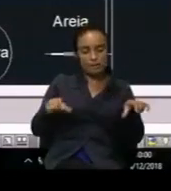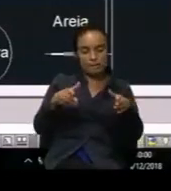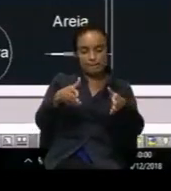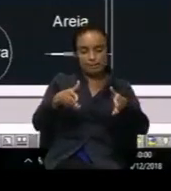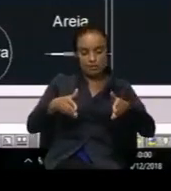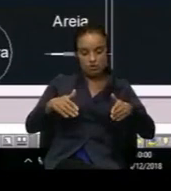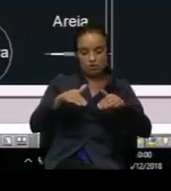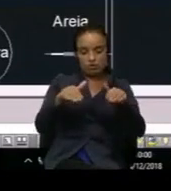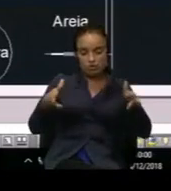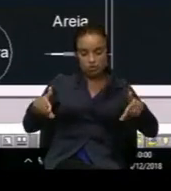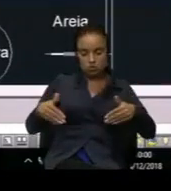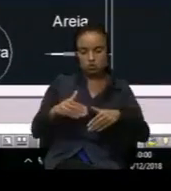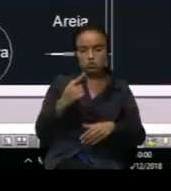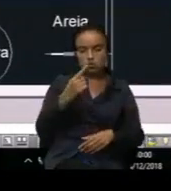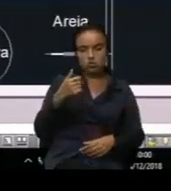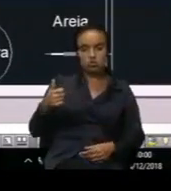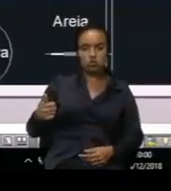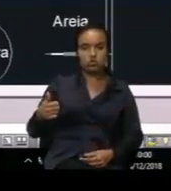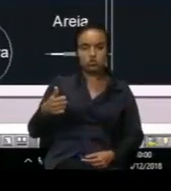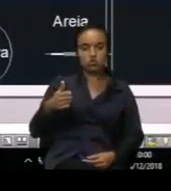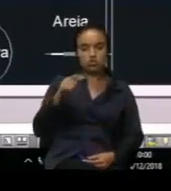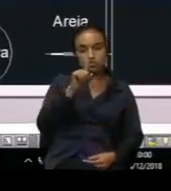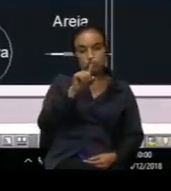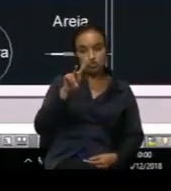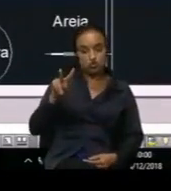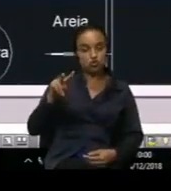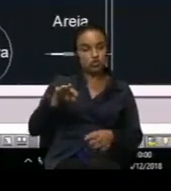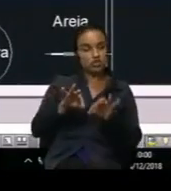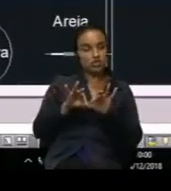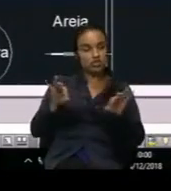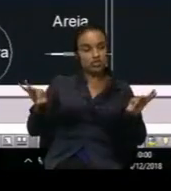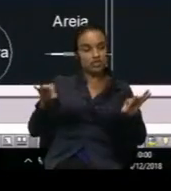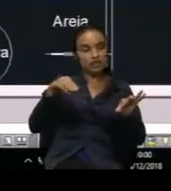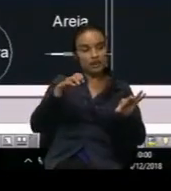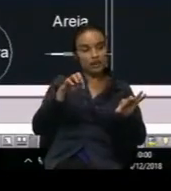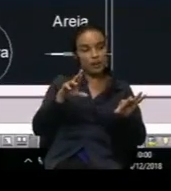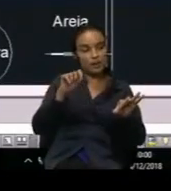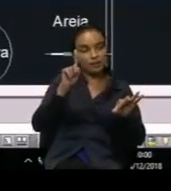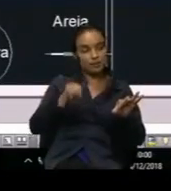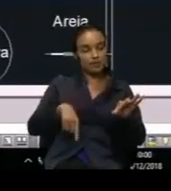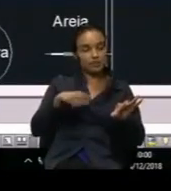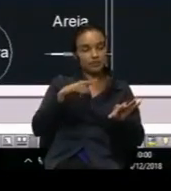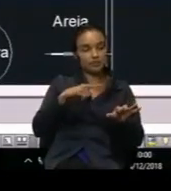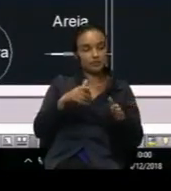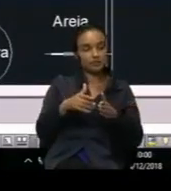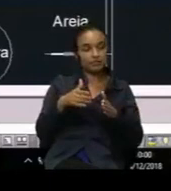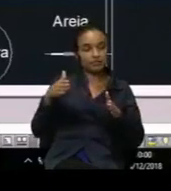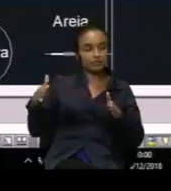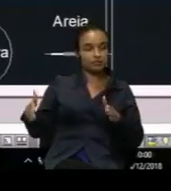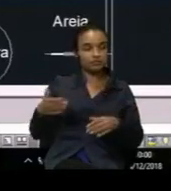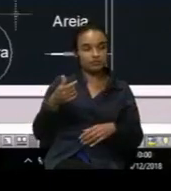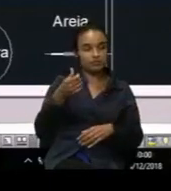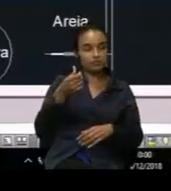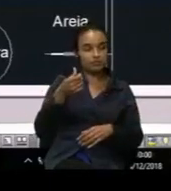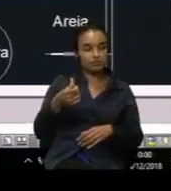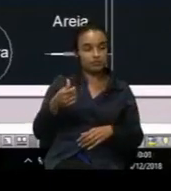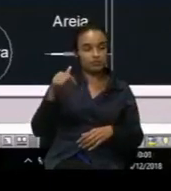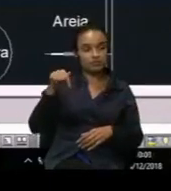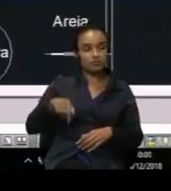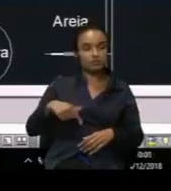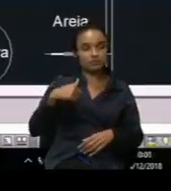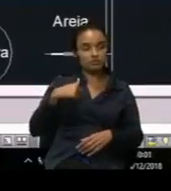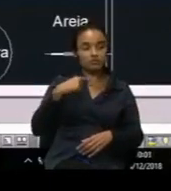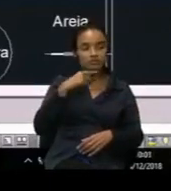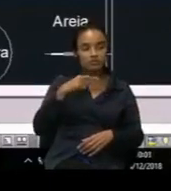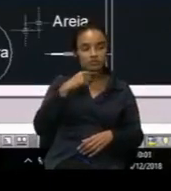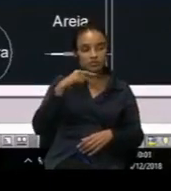quê? 12 metros, né? Por que o professor colocou 6 aqui? Não deveria ser o dobro, professor? Não cabe. Então, aqui a